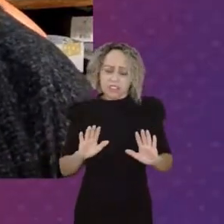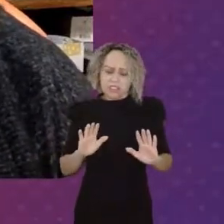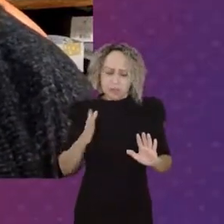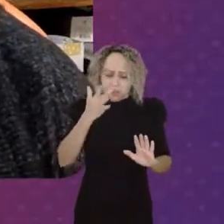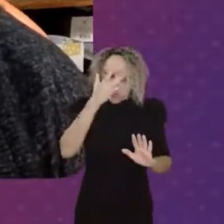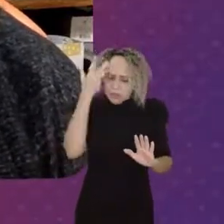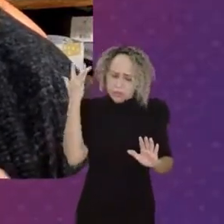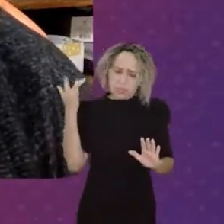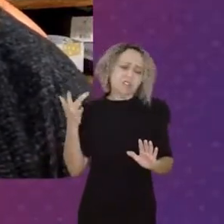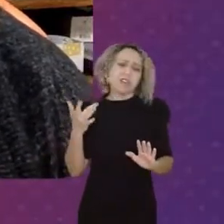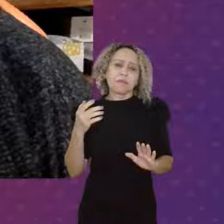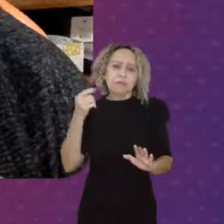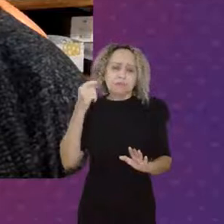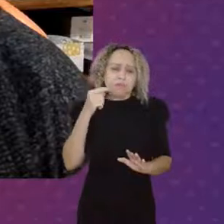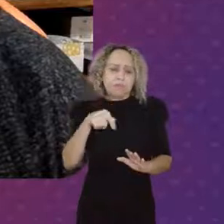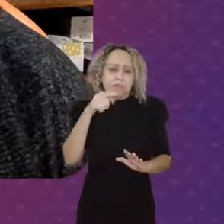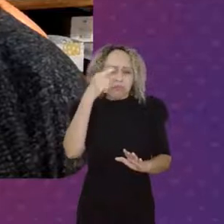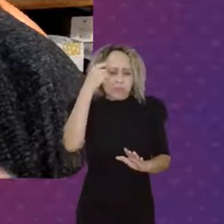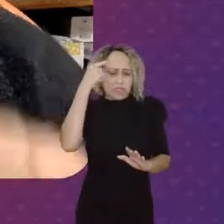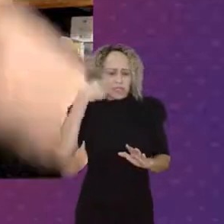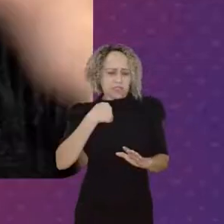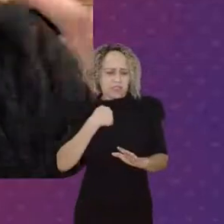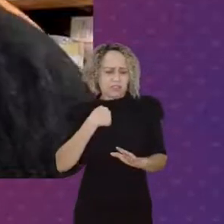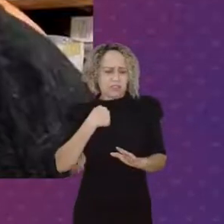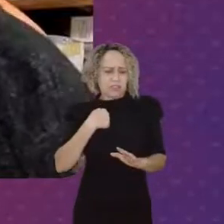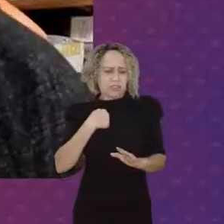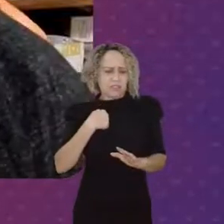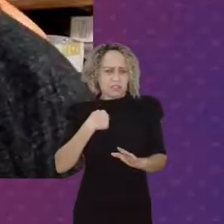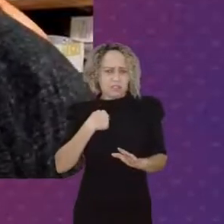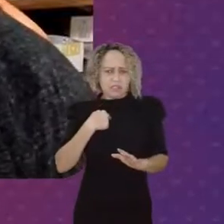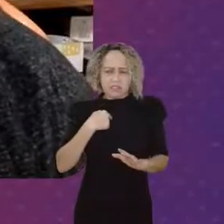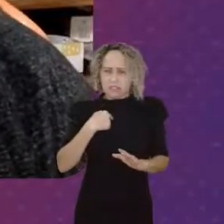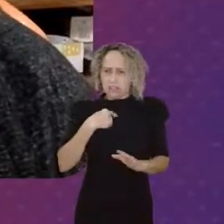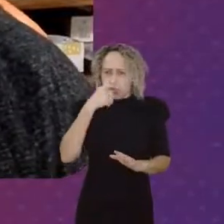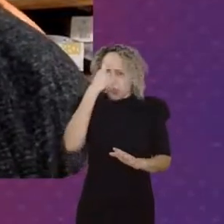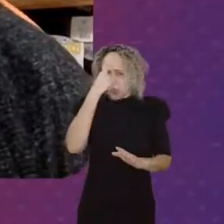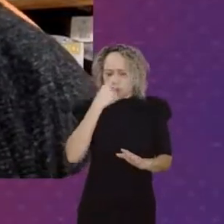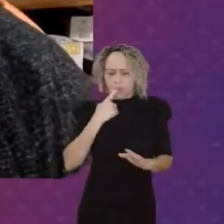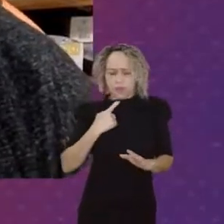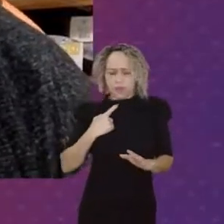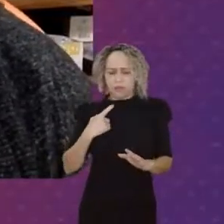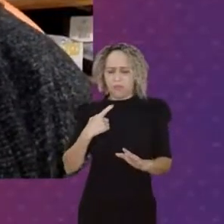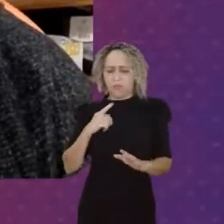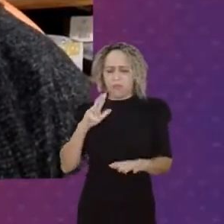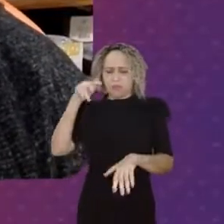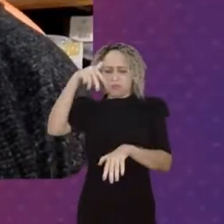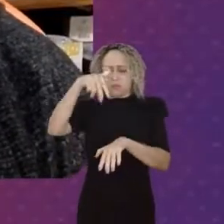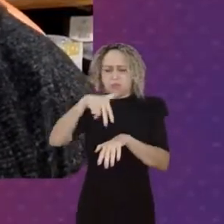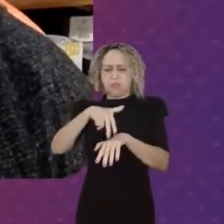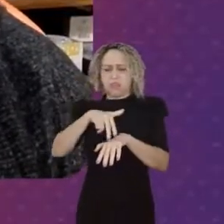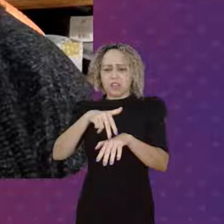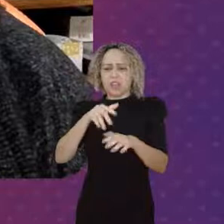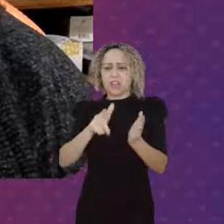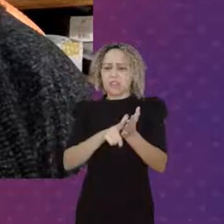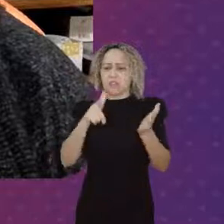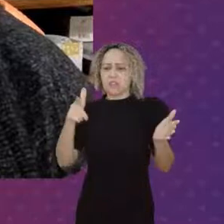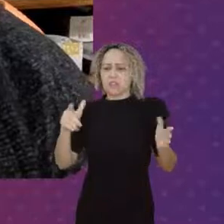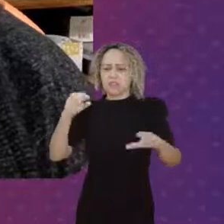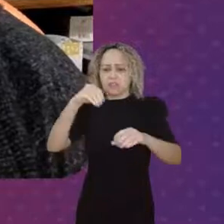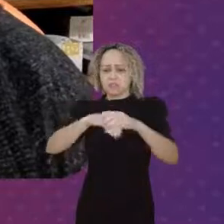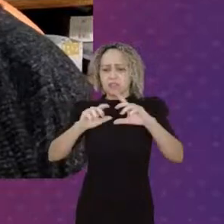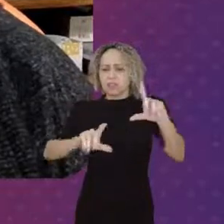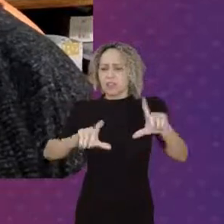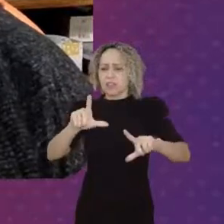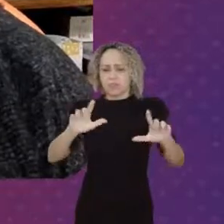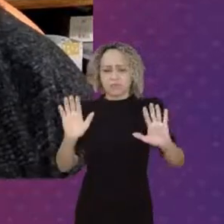supunha que eu não tinha o perfil para estar nesse lugar. E o que é o perfil para ser um jornalista de televisão?